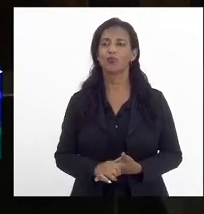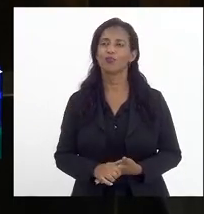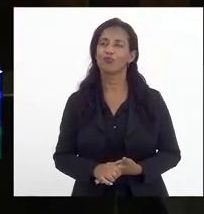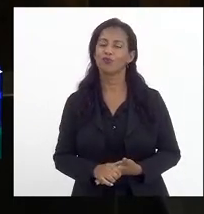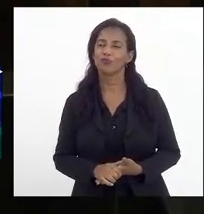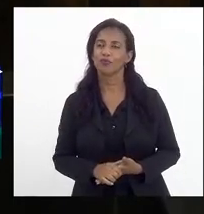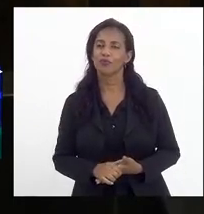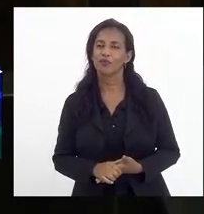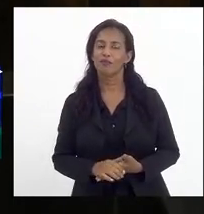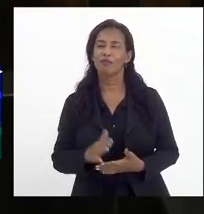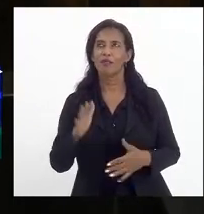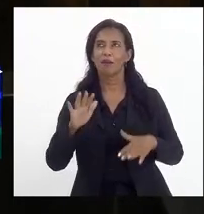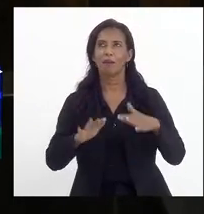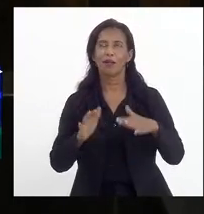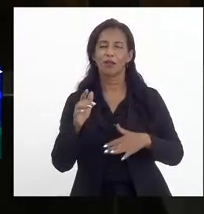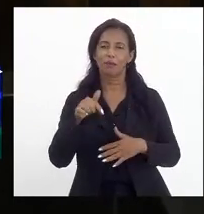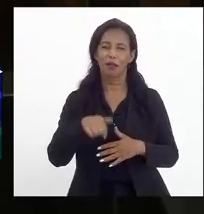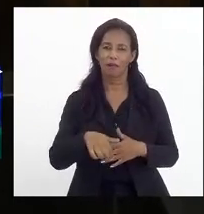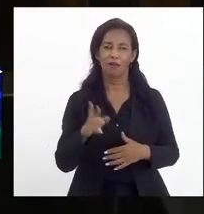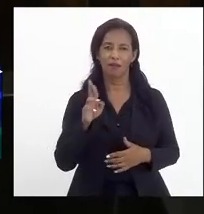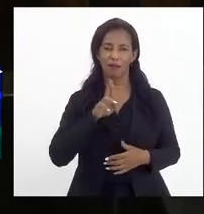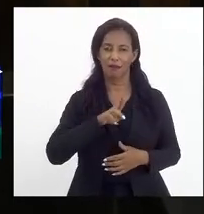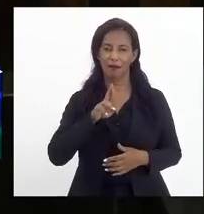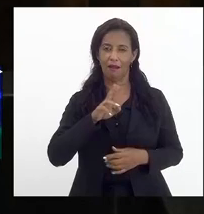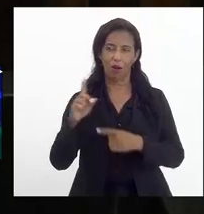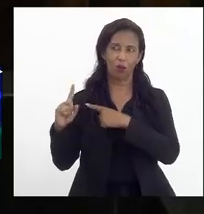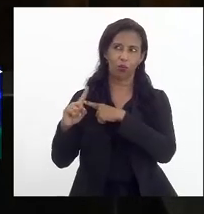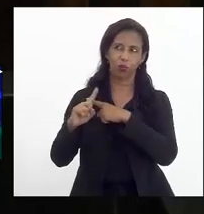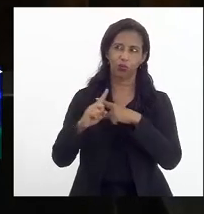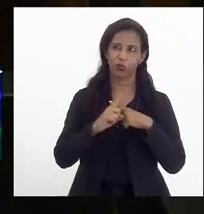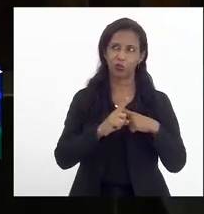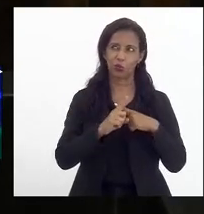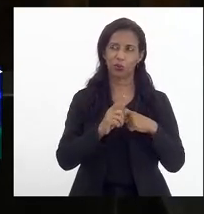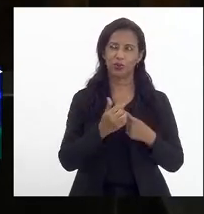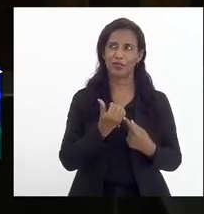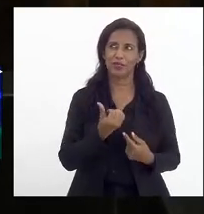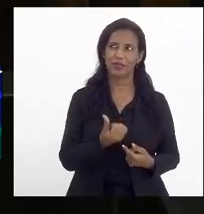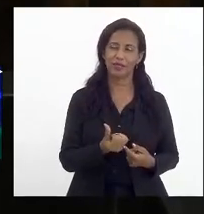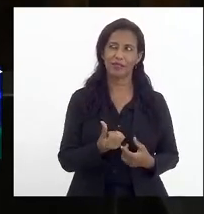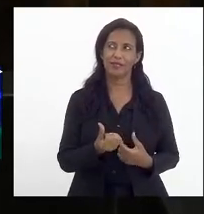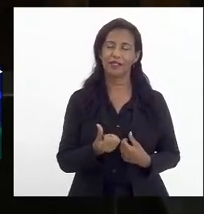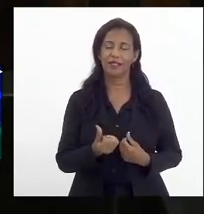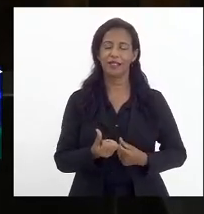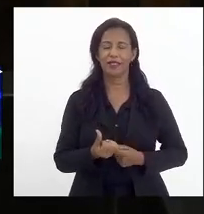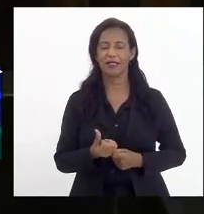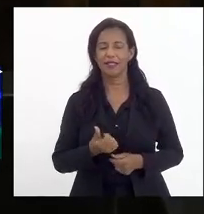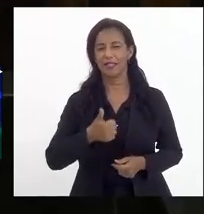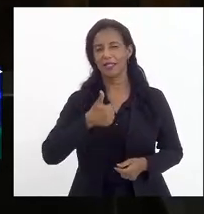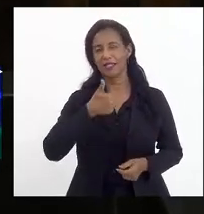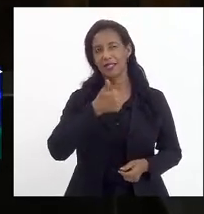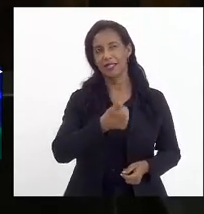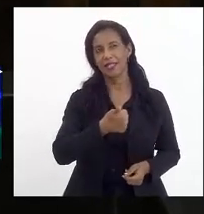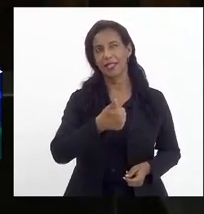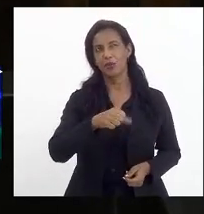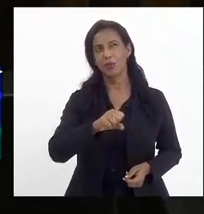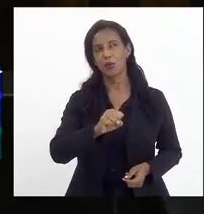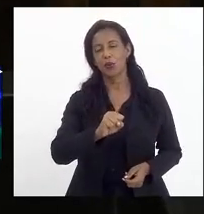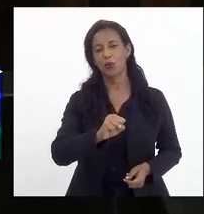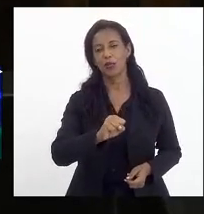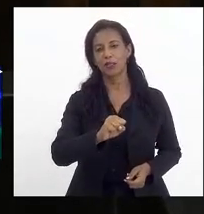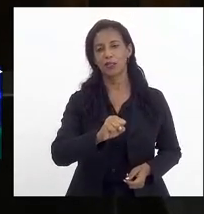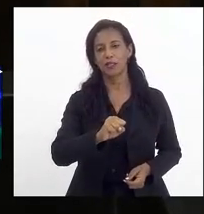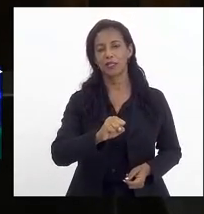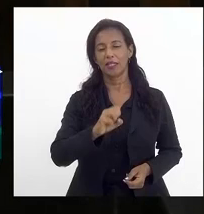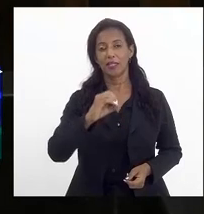euros se a gente multiplicar para fazer uma conta redonda por seis são 180